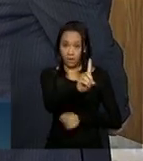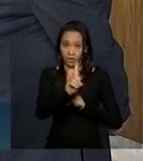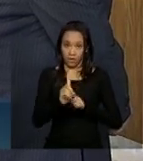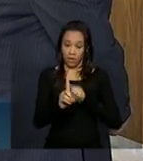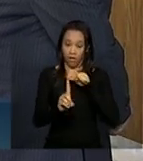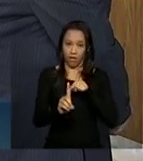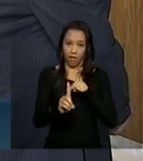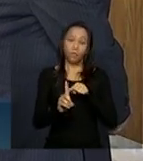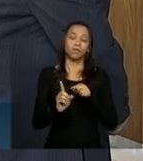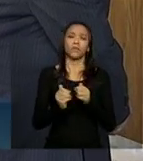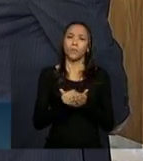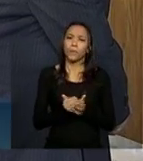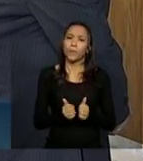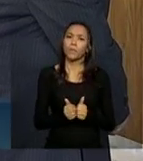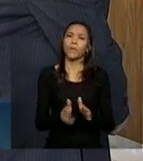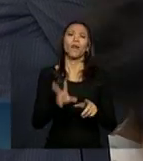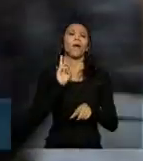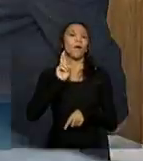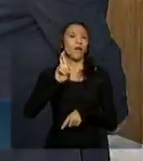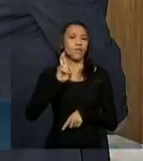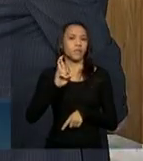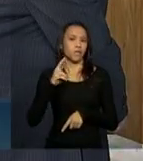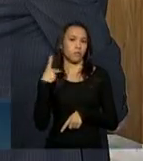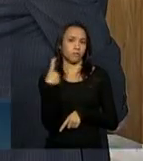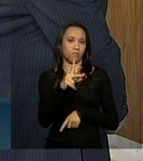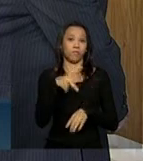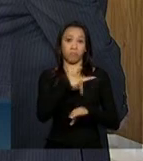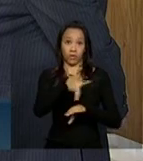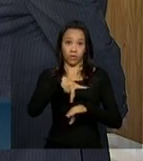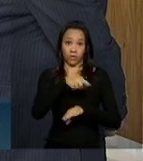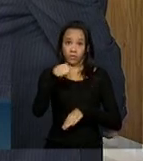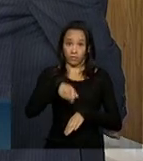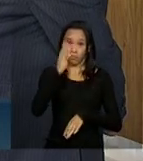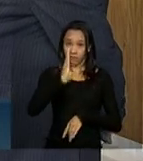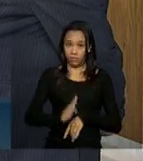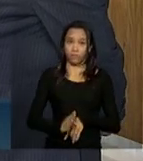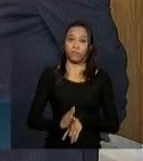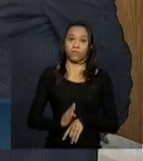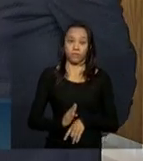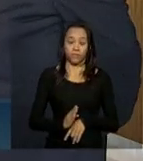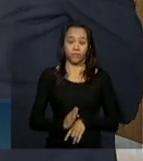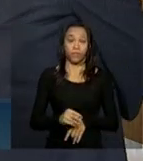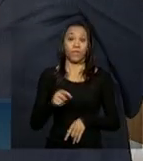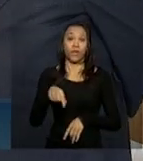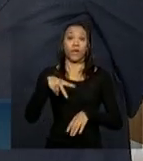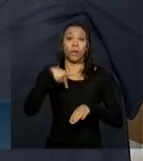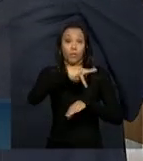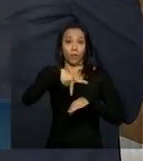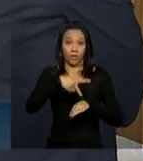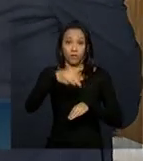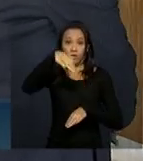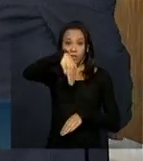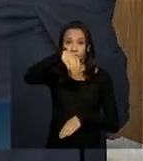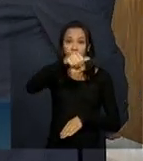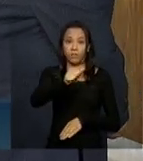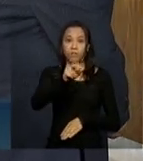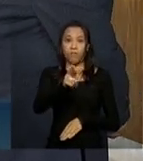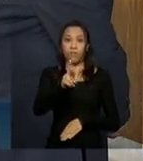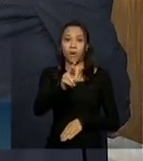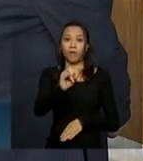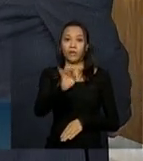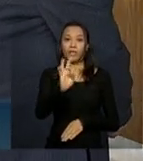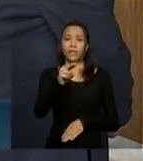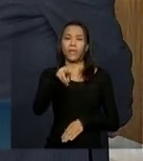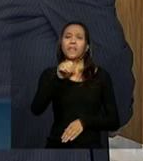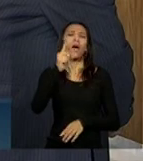então, a atuar, a representar a Mauritânia aqui no Brasil. A Mauritânia é um país que está localizado